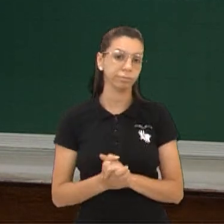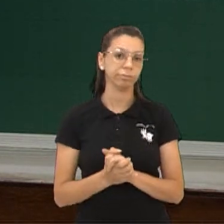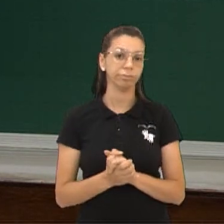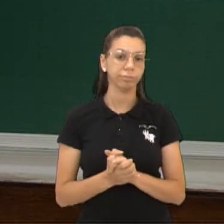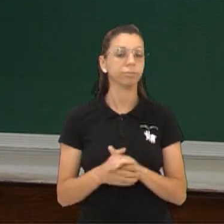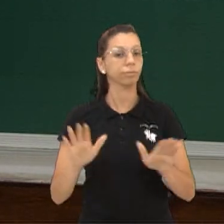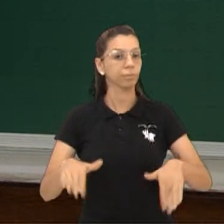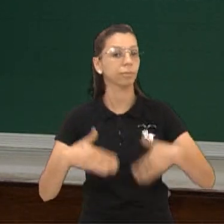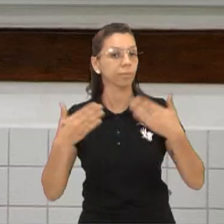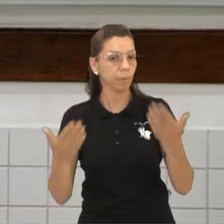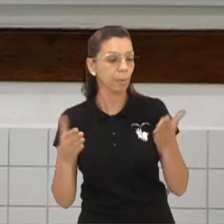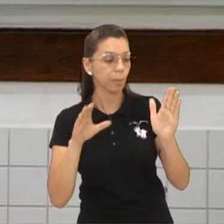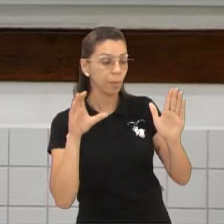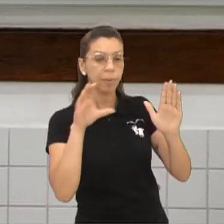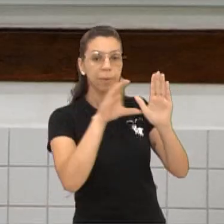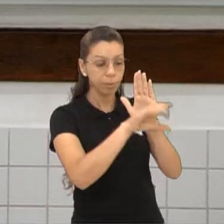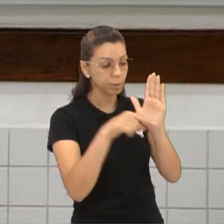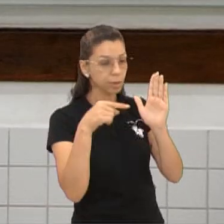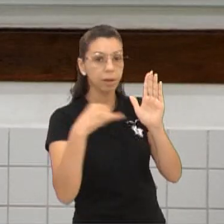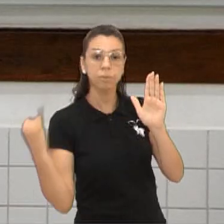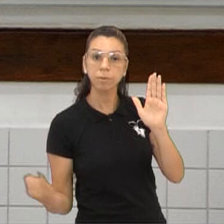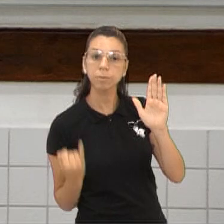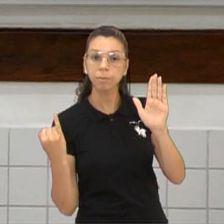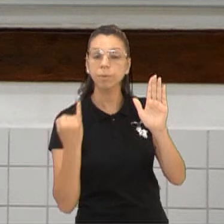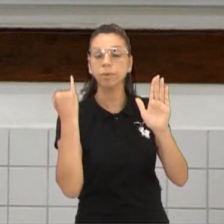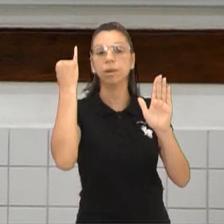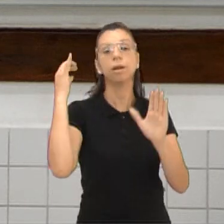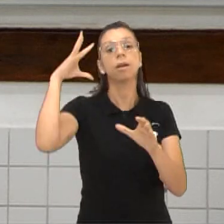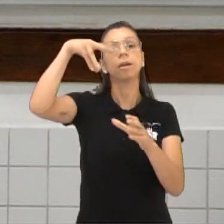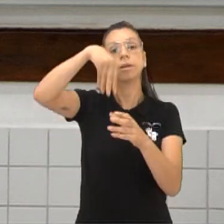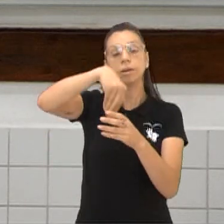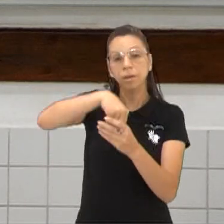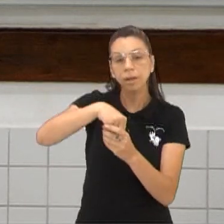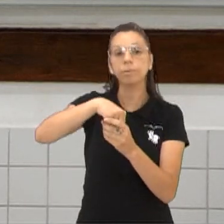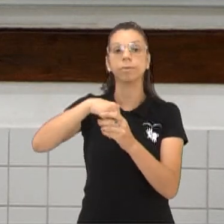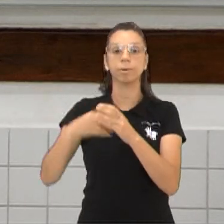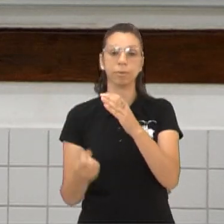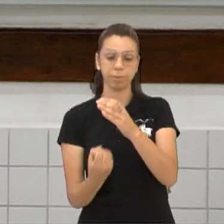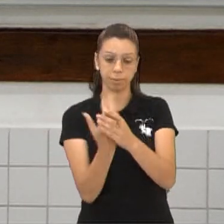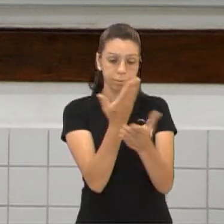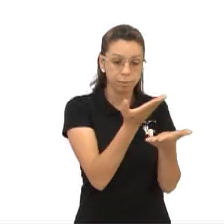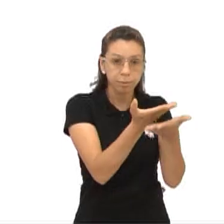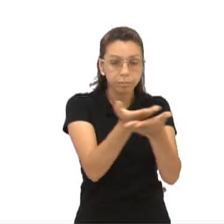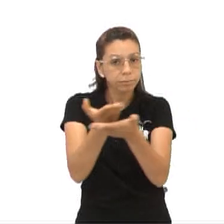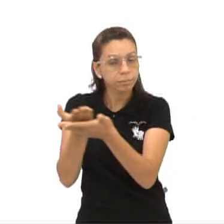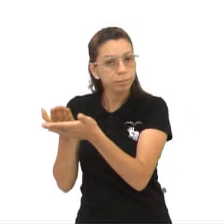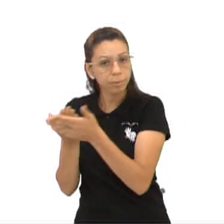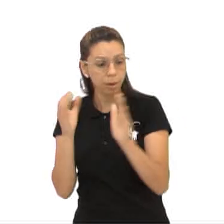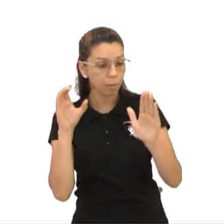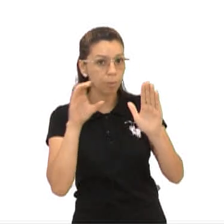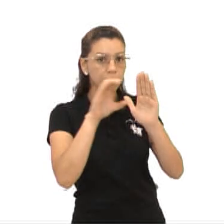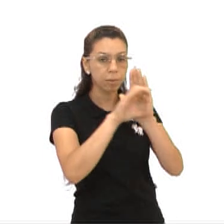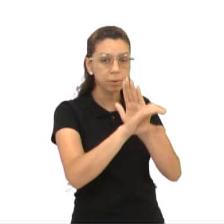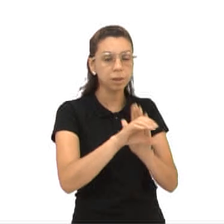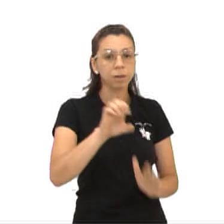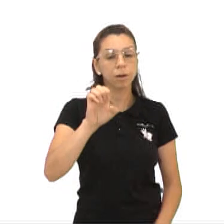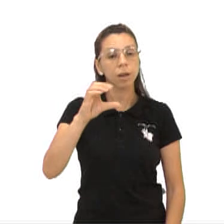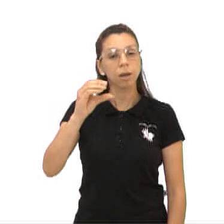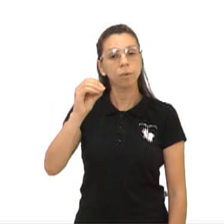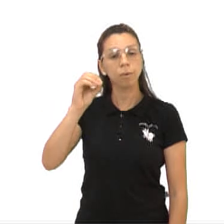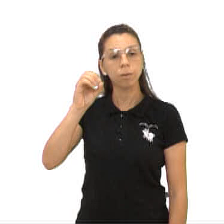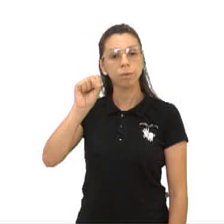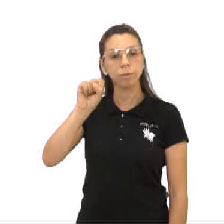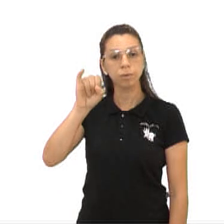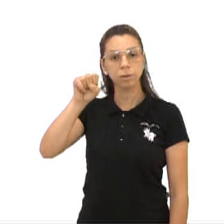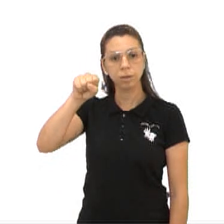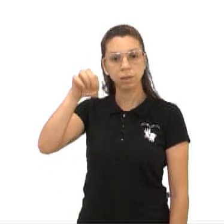Então, um conceito bastante importante da ecologia é o conceito de ecossistema. O ecossistema,